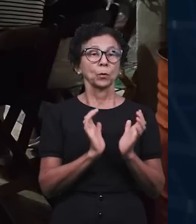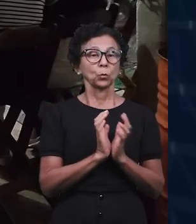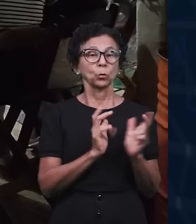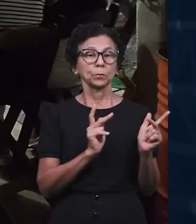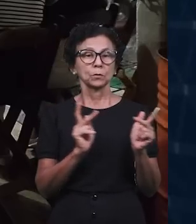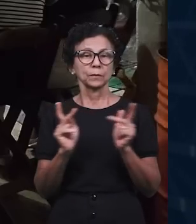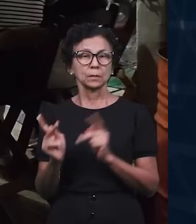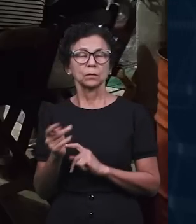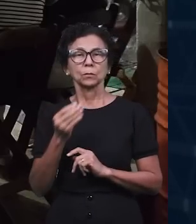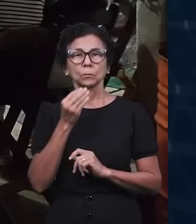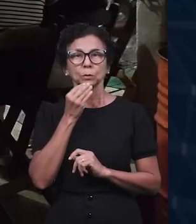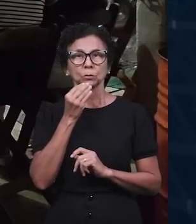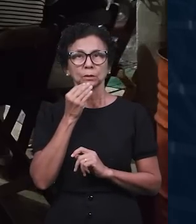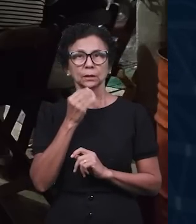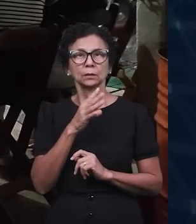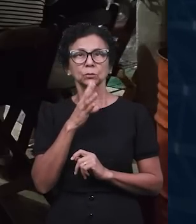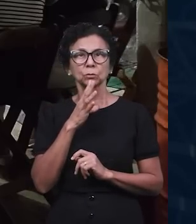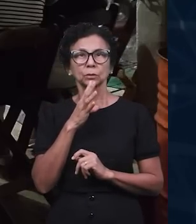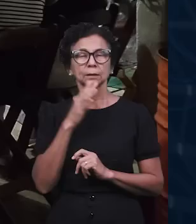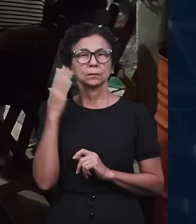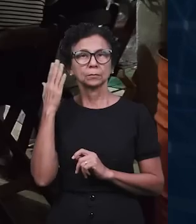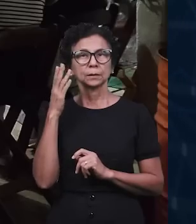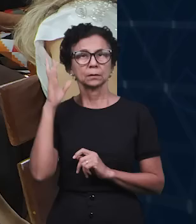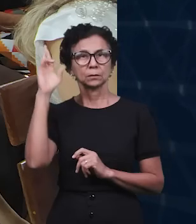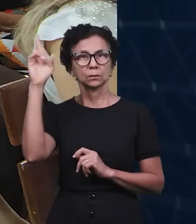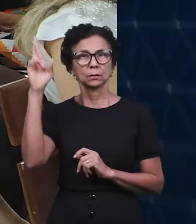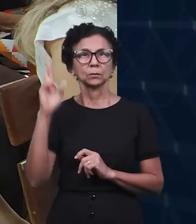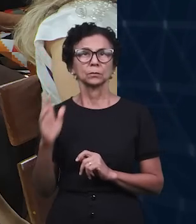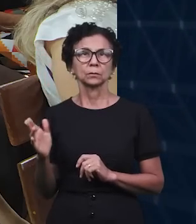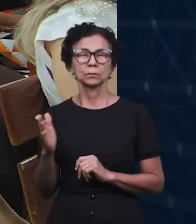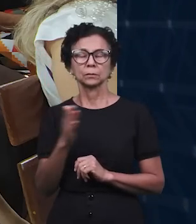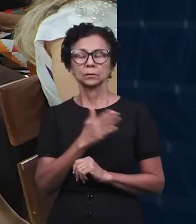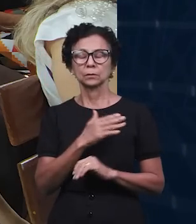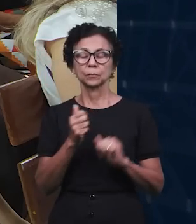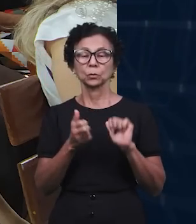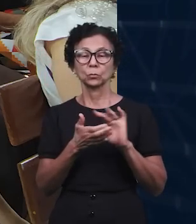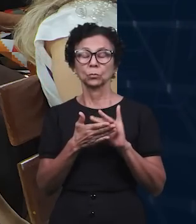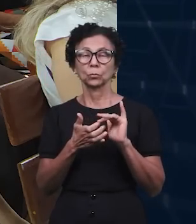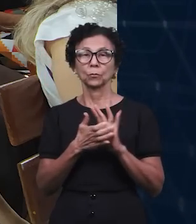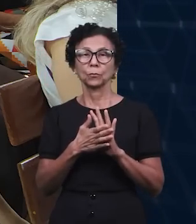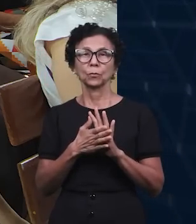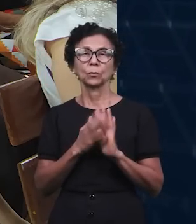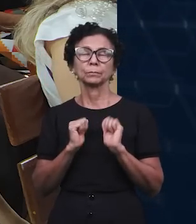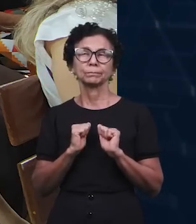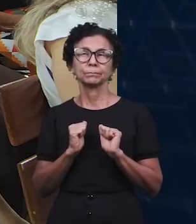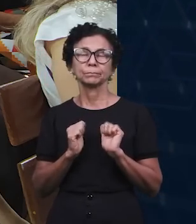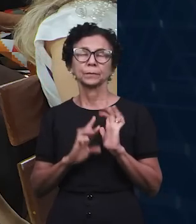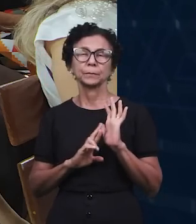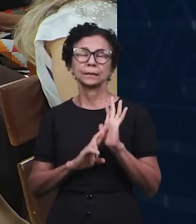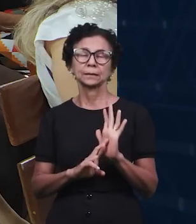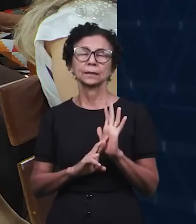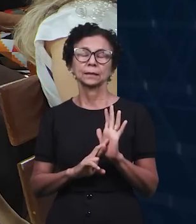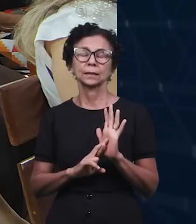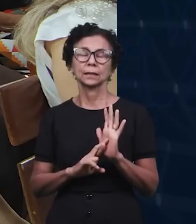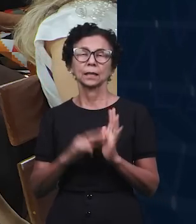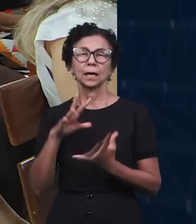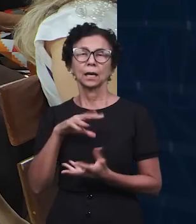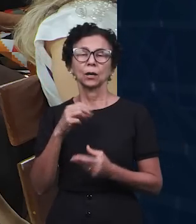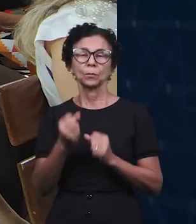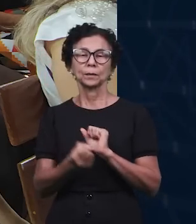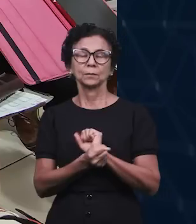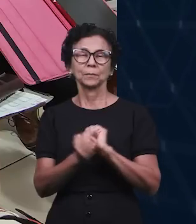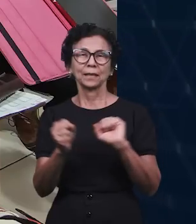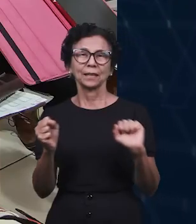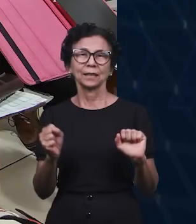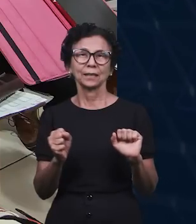de ouvir a palavra de Deus. Louvado seja o nome do Senhor! O louvor é a expressão de uma alma remida pelo sangue de Jesus. Foi sobre esse